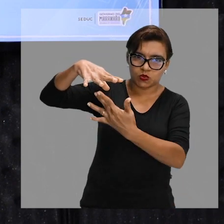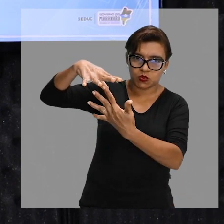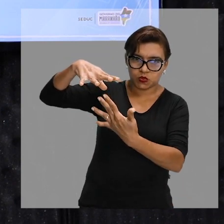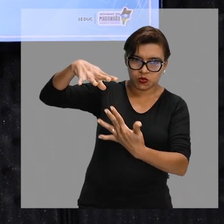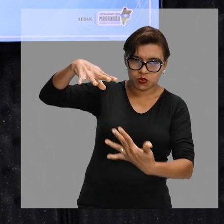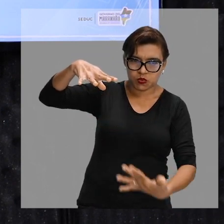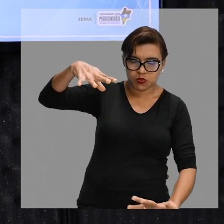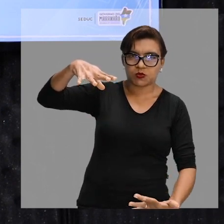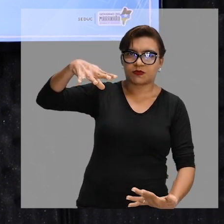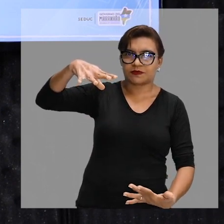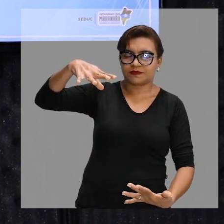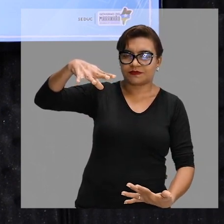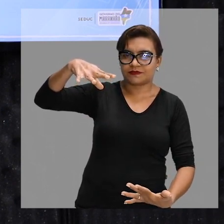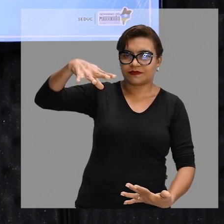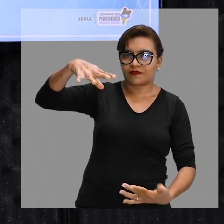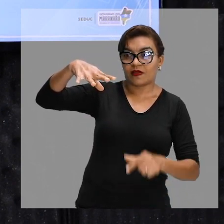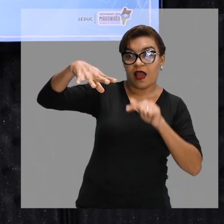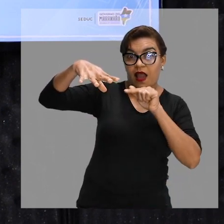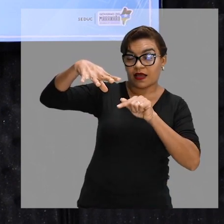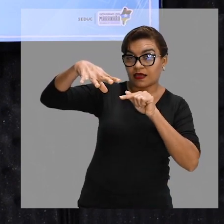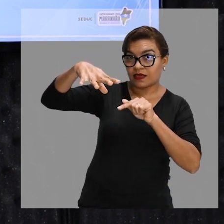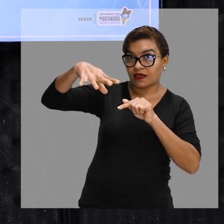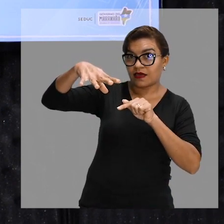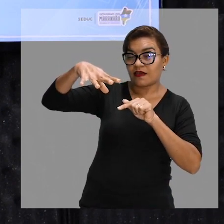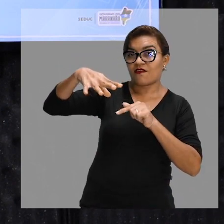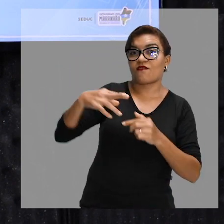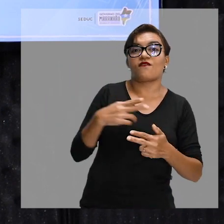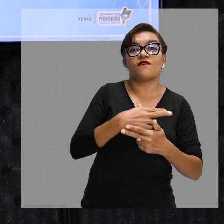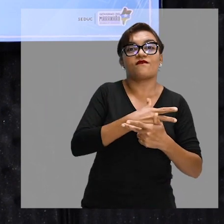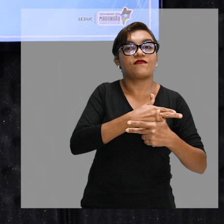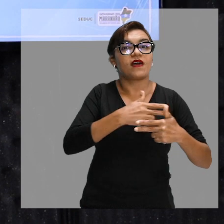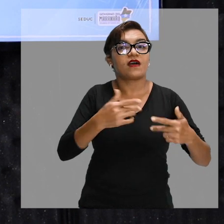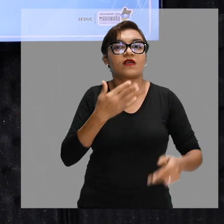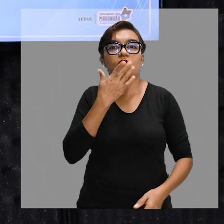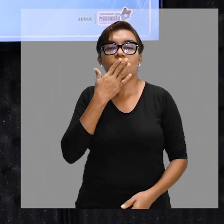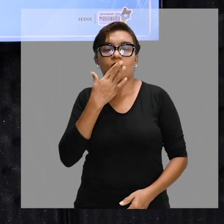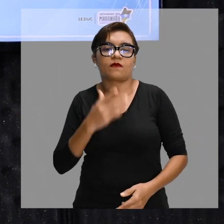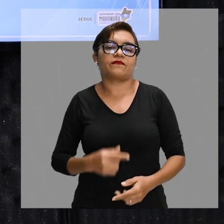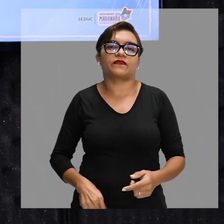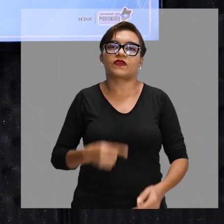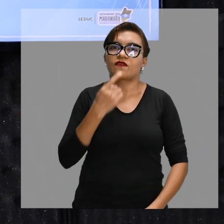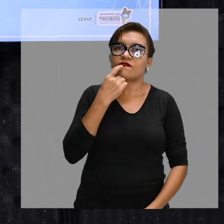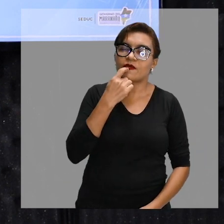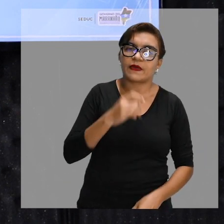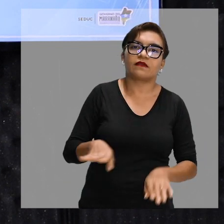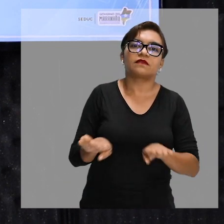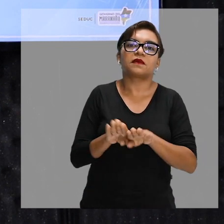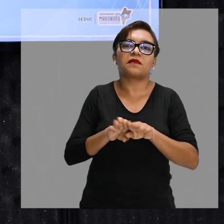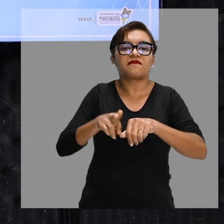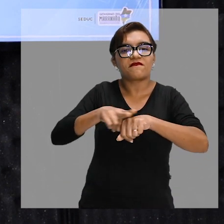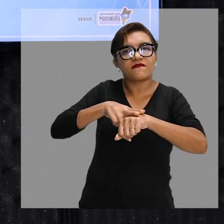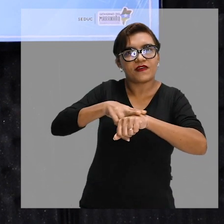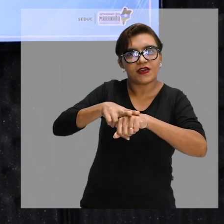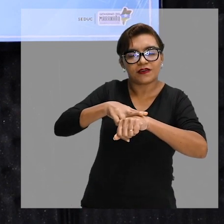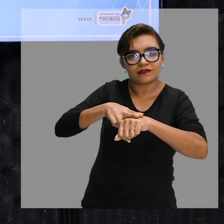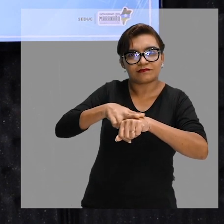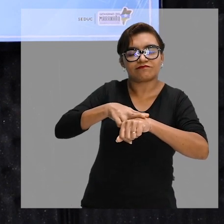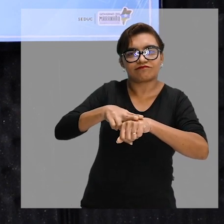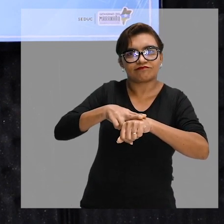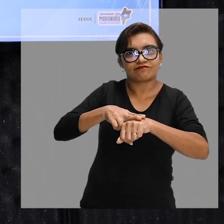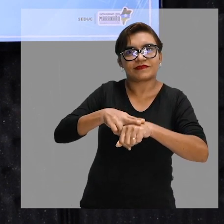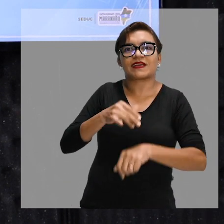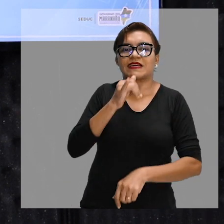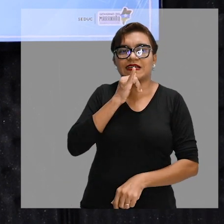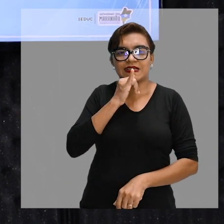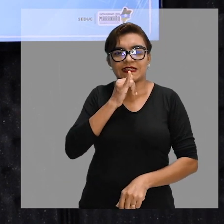raios lasers, com cores diferentes. Nós temos o vermelho e o verde. Certo? Então esses são exemplos